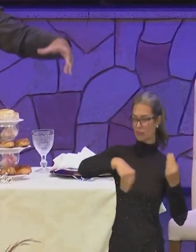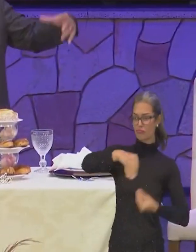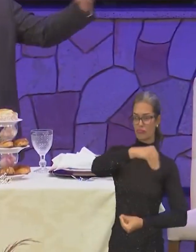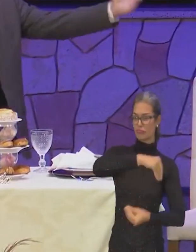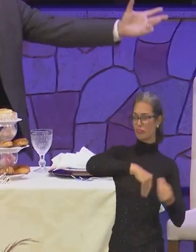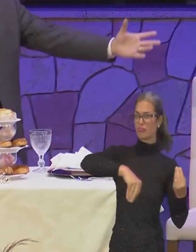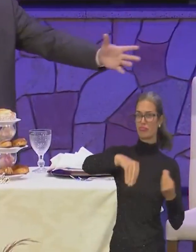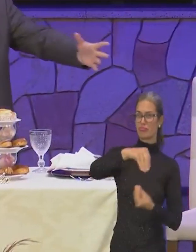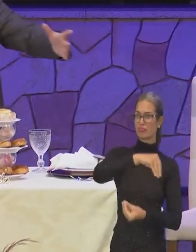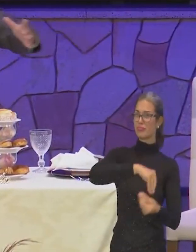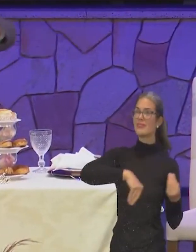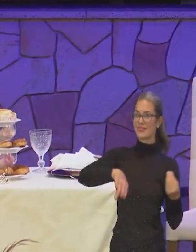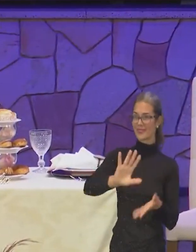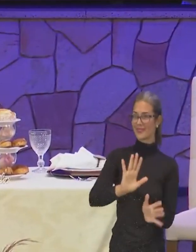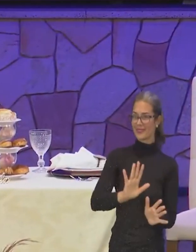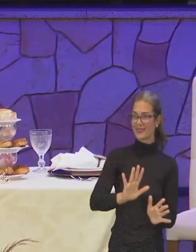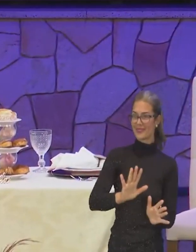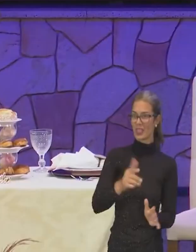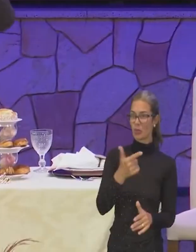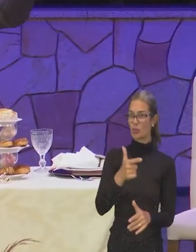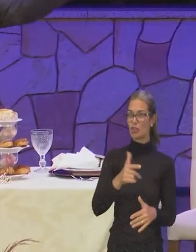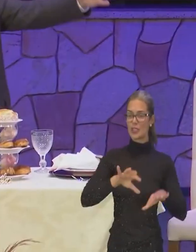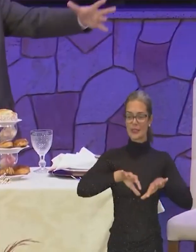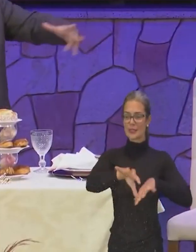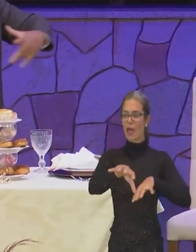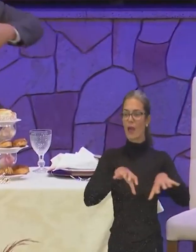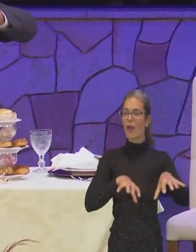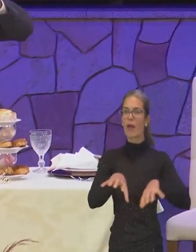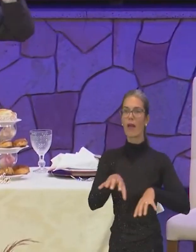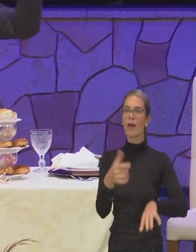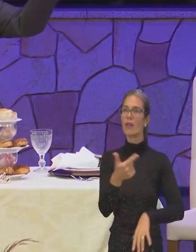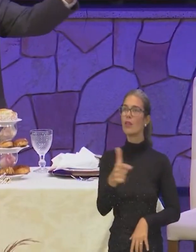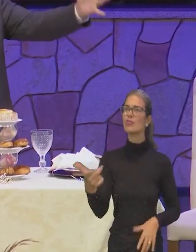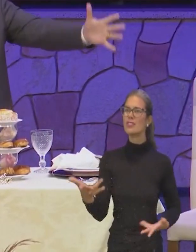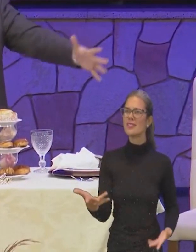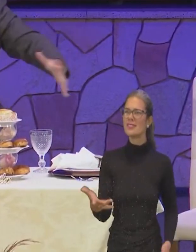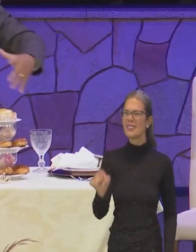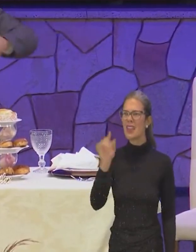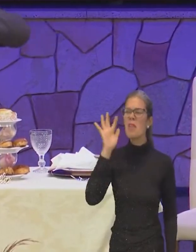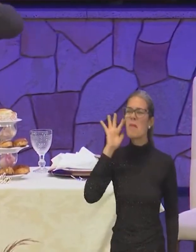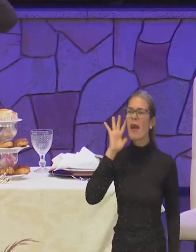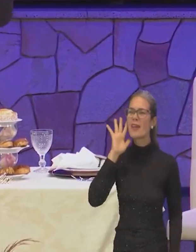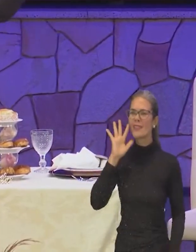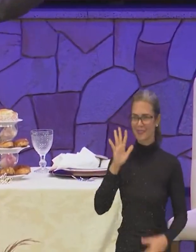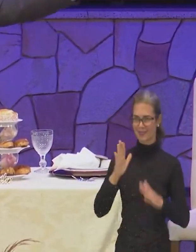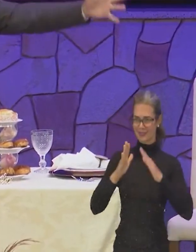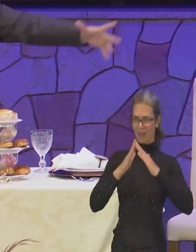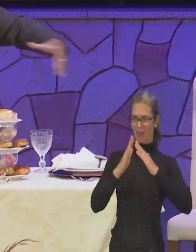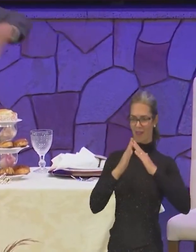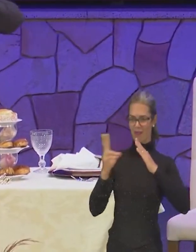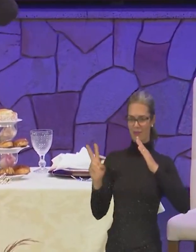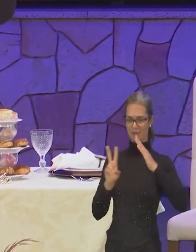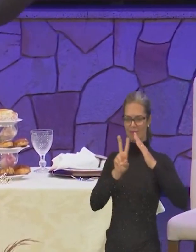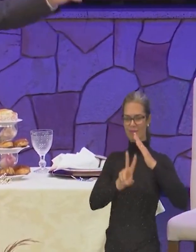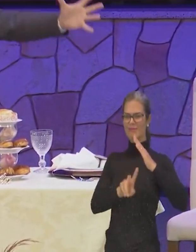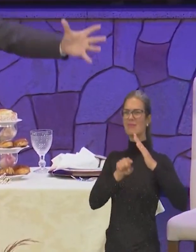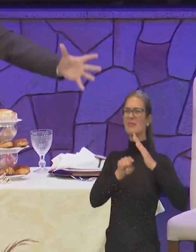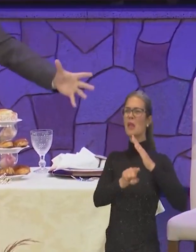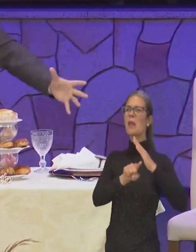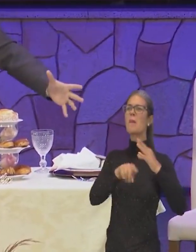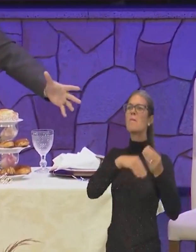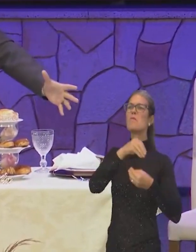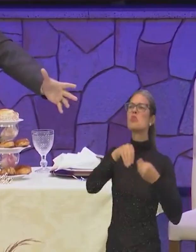era misturado com o cheiro da comida, do cheiro então do entrar, do sair, o cheiro da roupa, era misturado